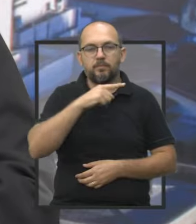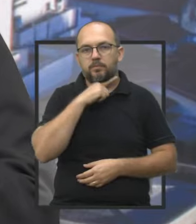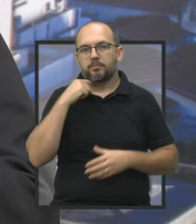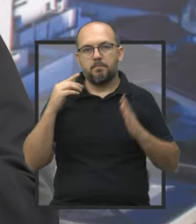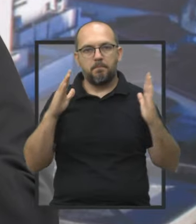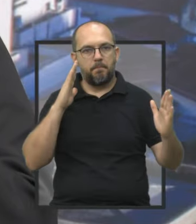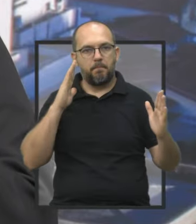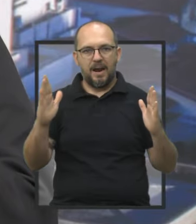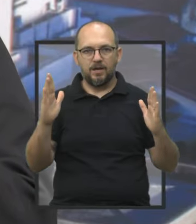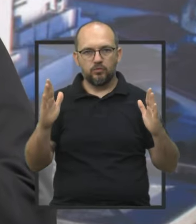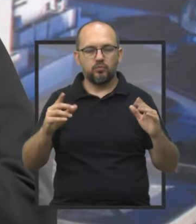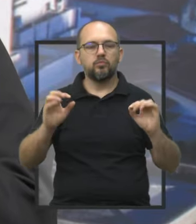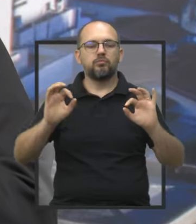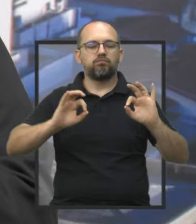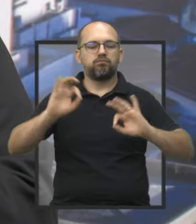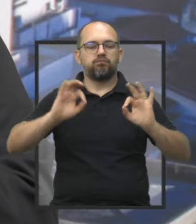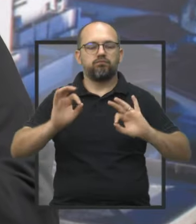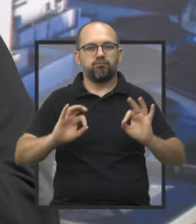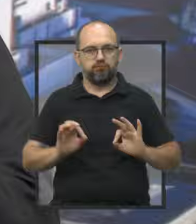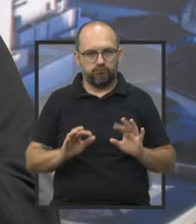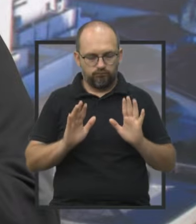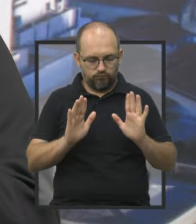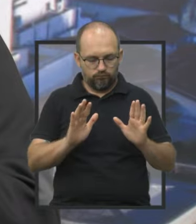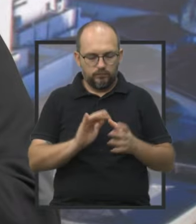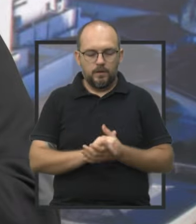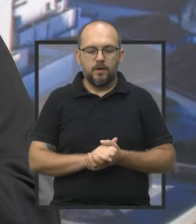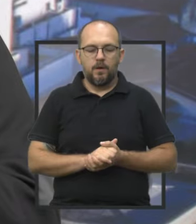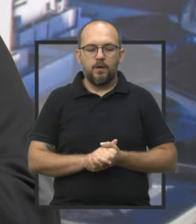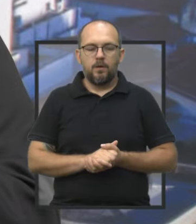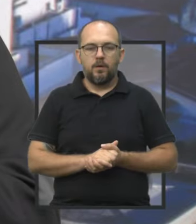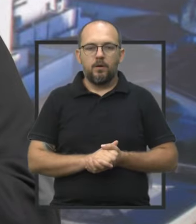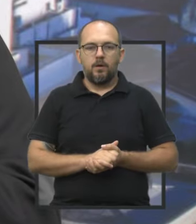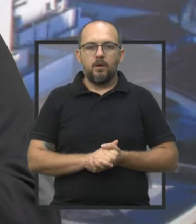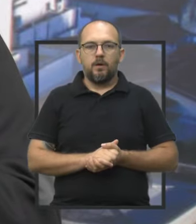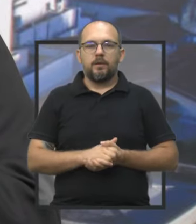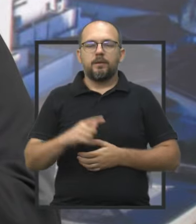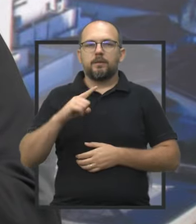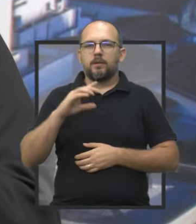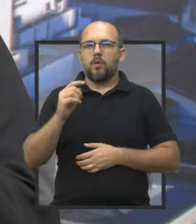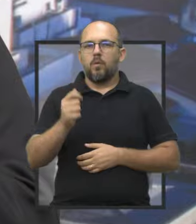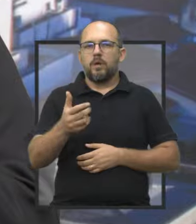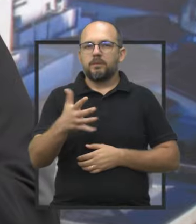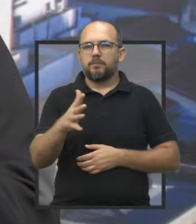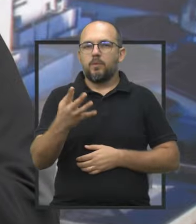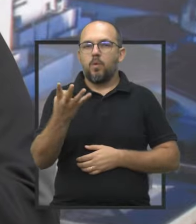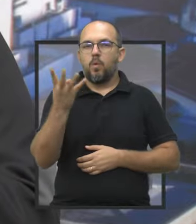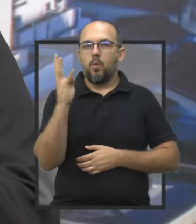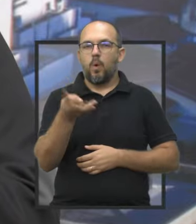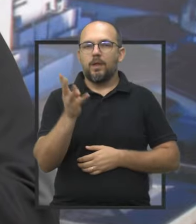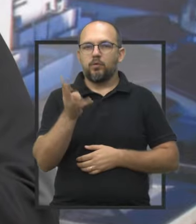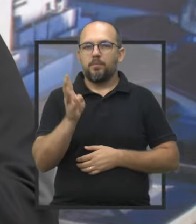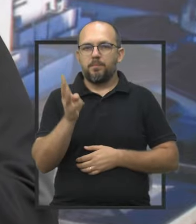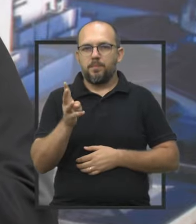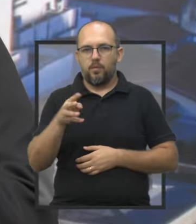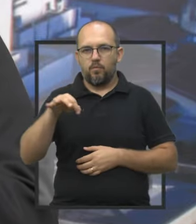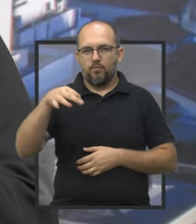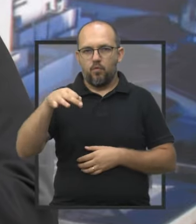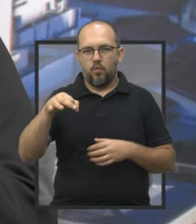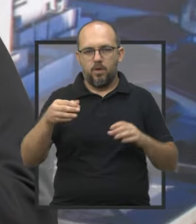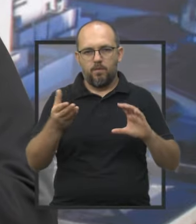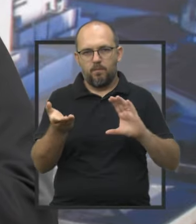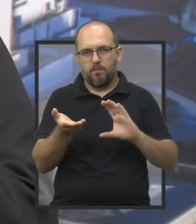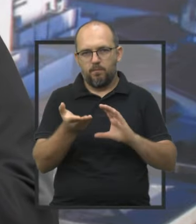terminar a fase instrutória. Nós estamos com quase 4.000 páginas de volume